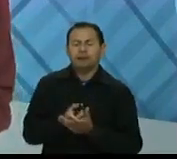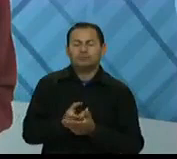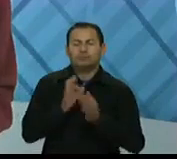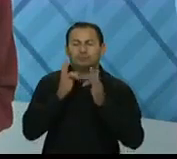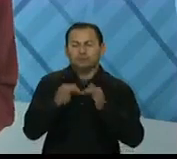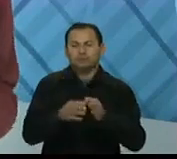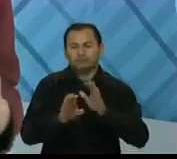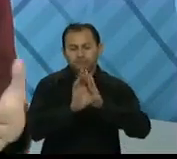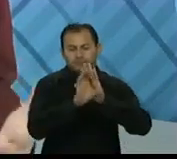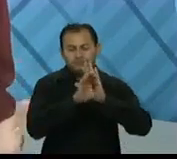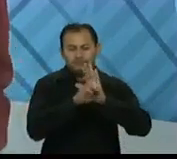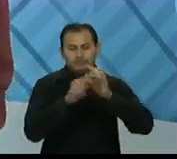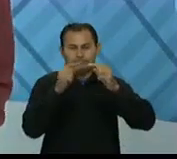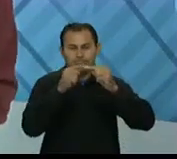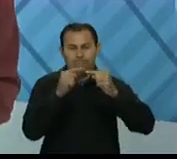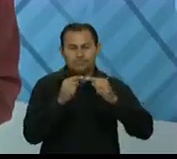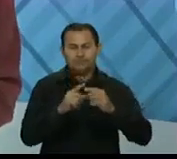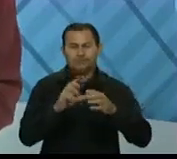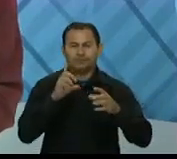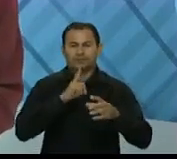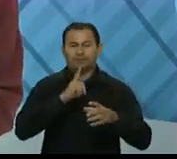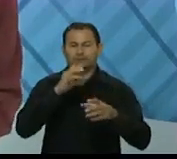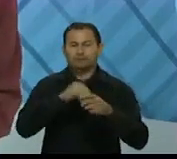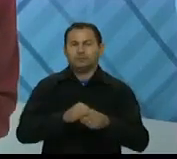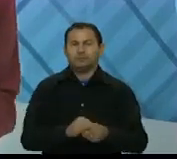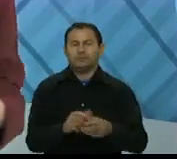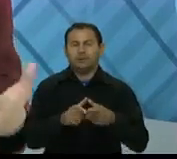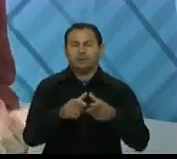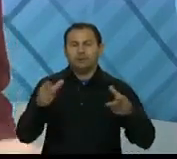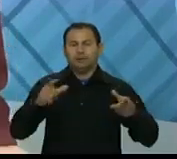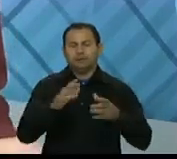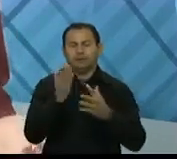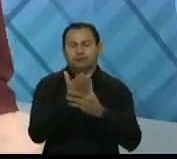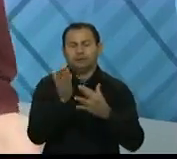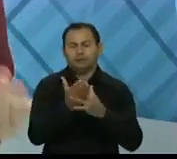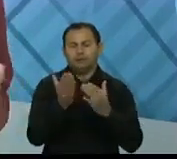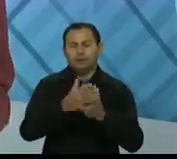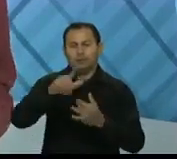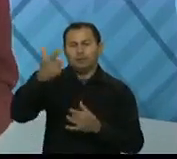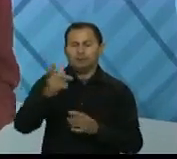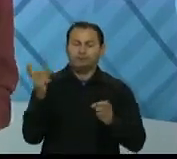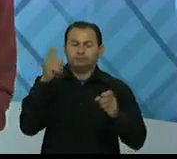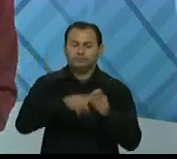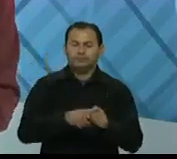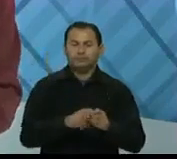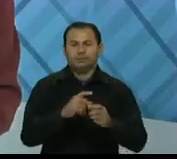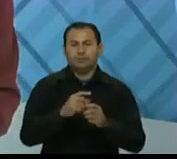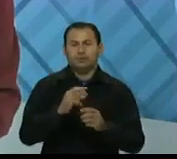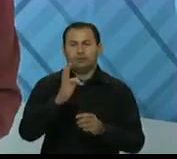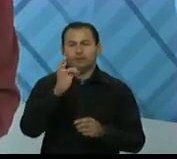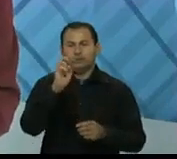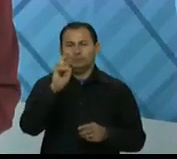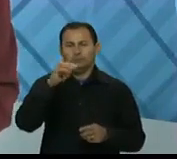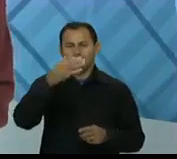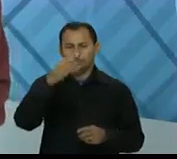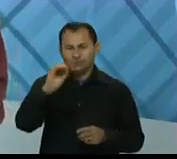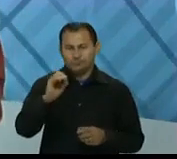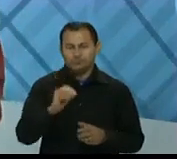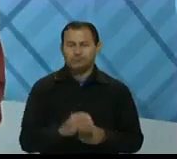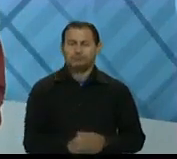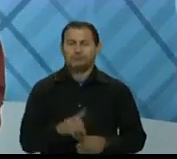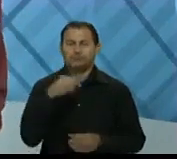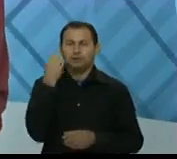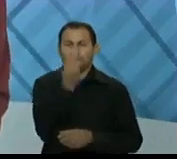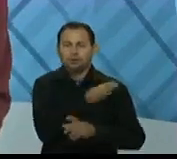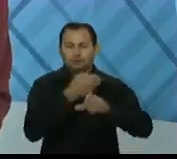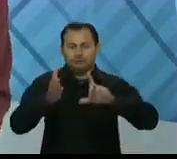esses conceitos de relações que está tendo com uma grandeza entre outra, retomam o conceito de função. Então, a